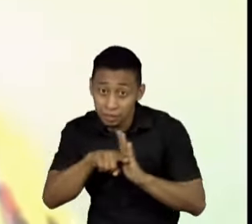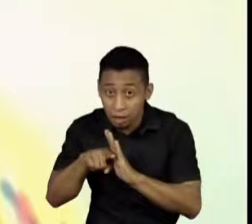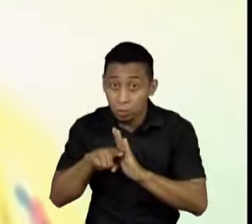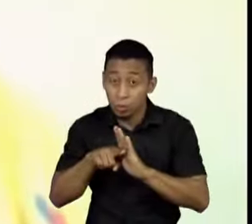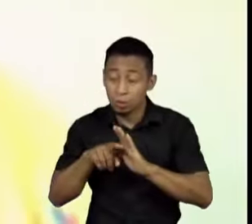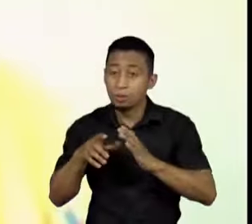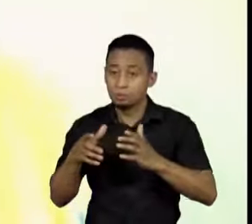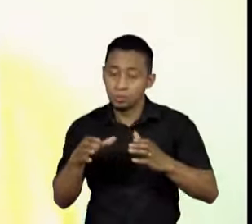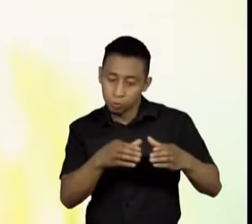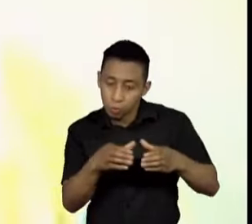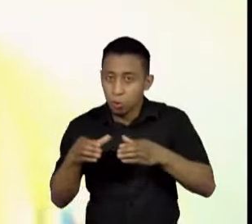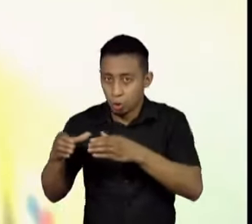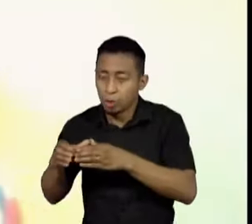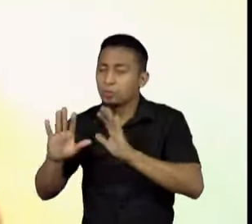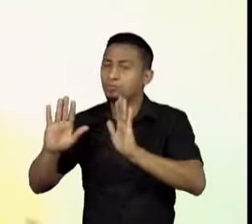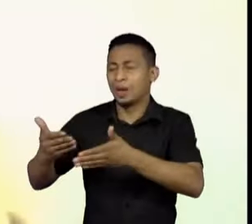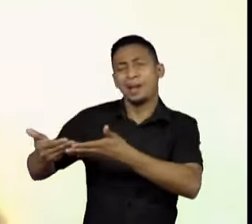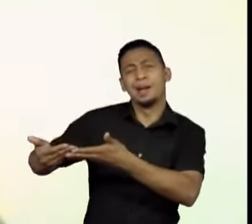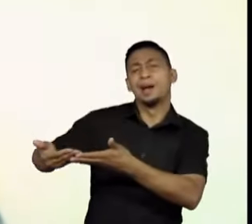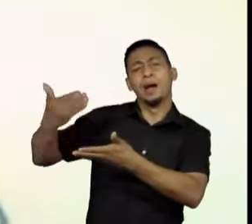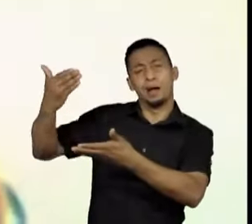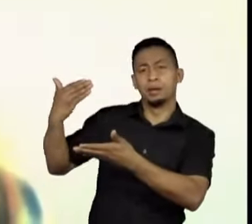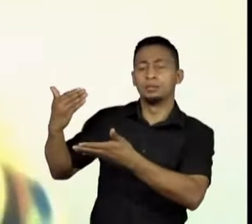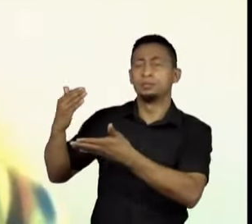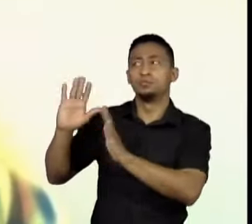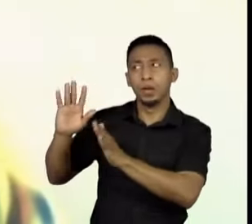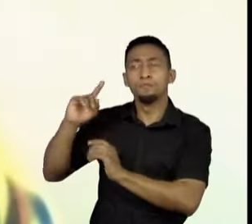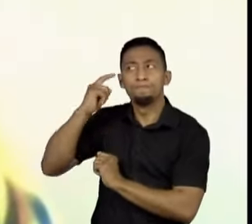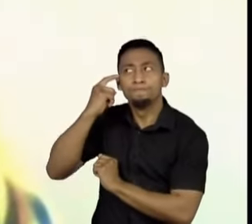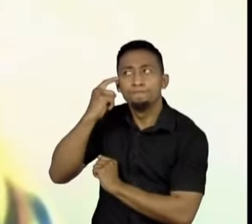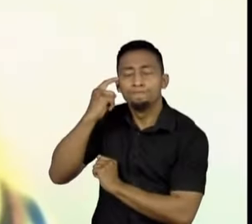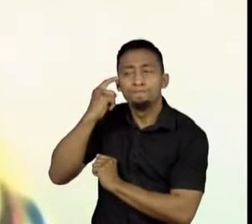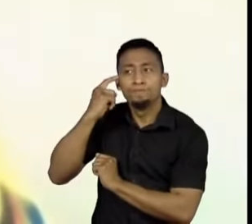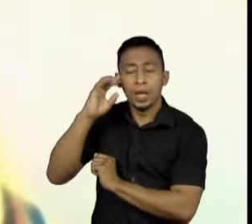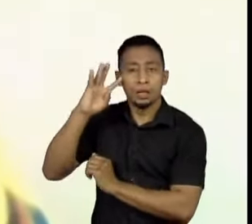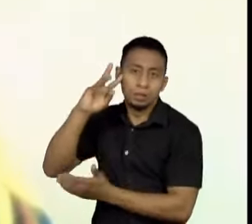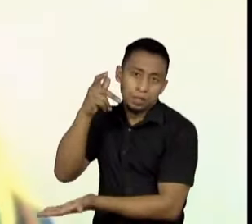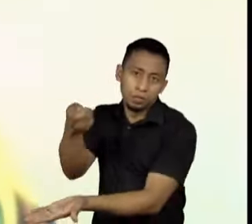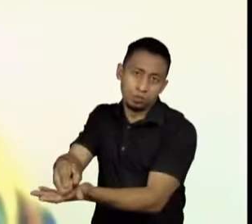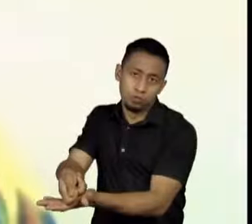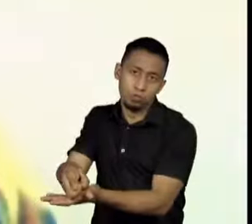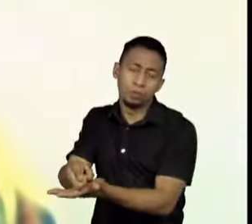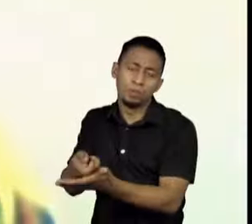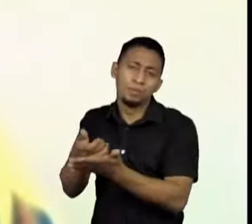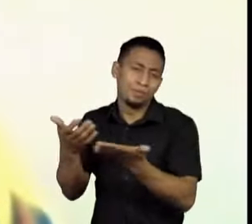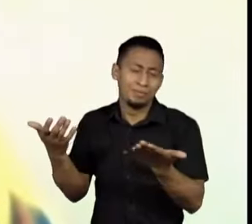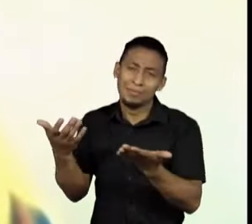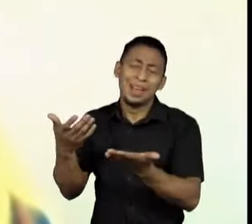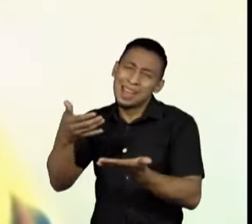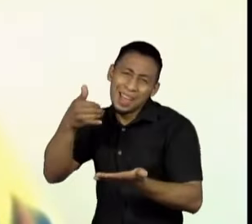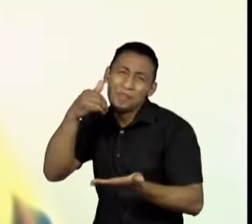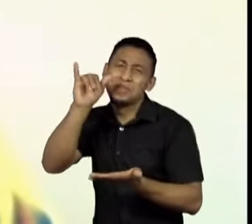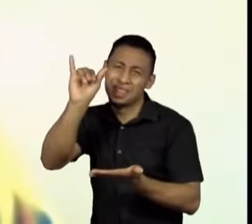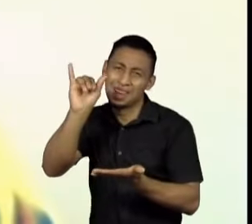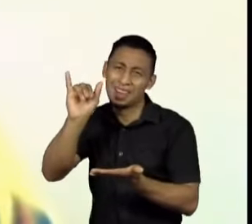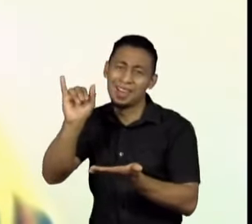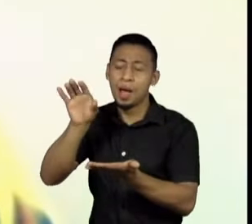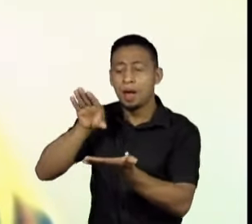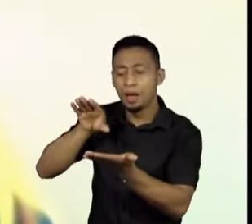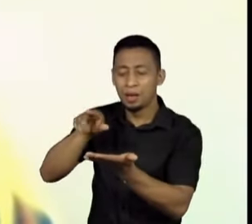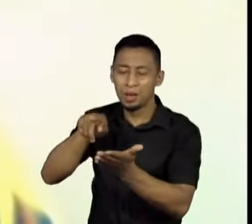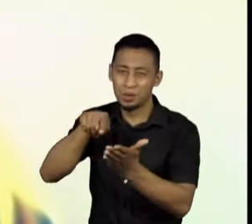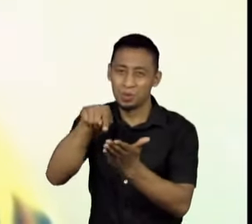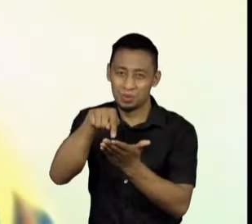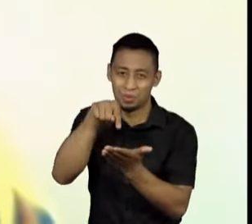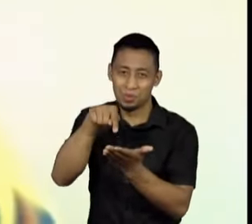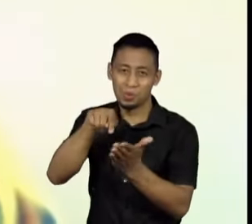esse pensamento já elaborado sobre a não intervenção no texto